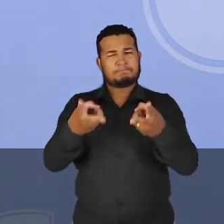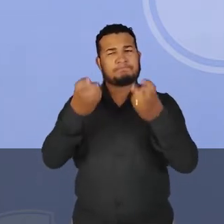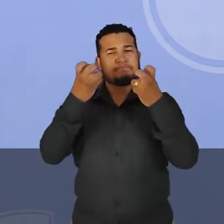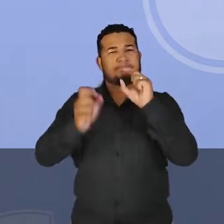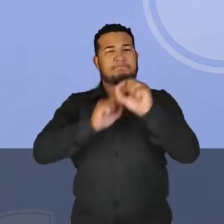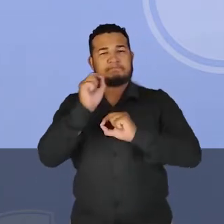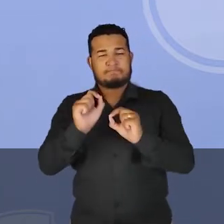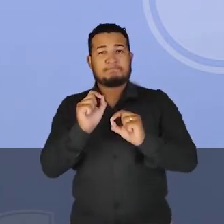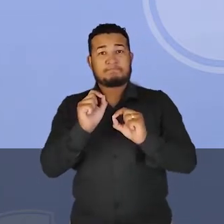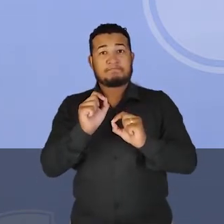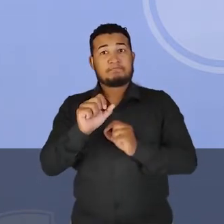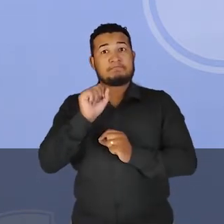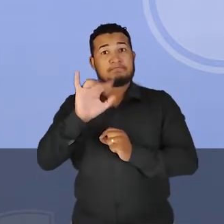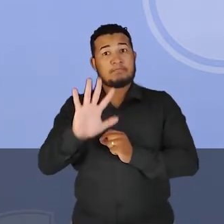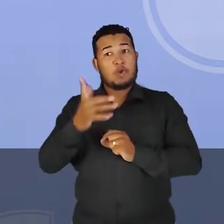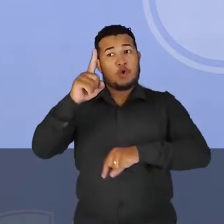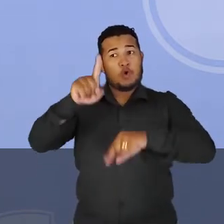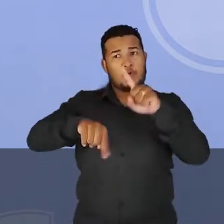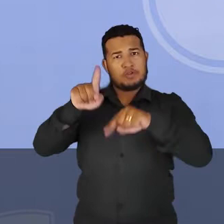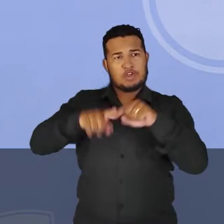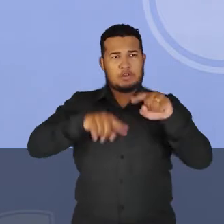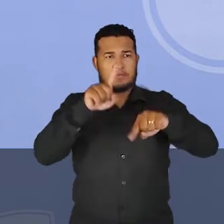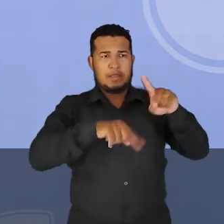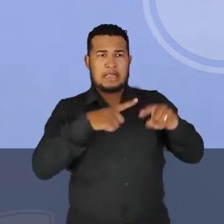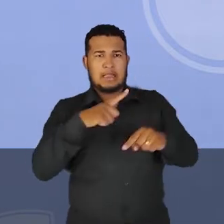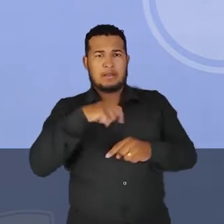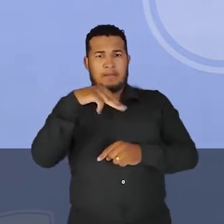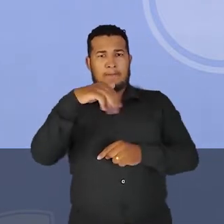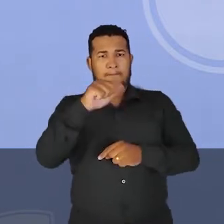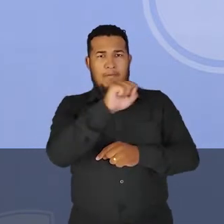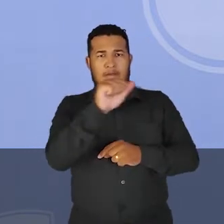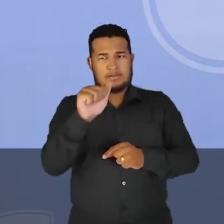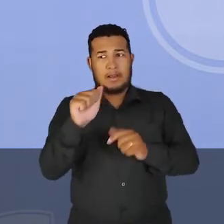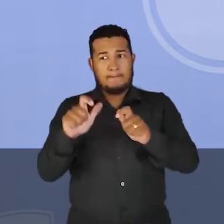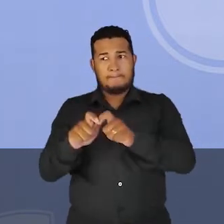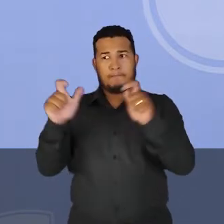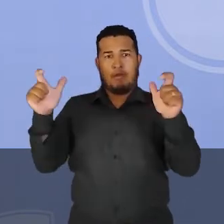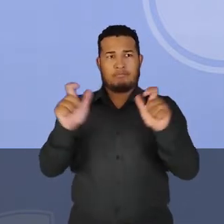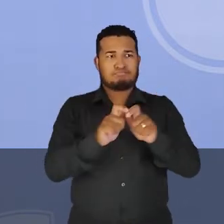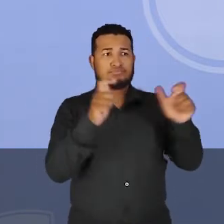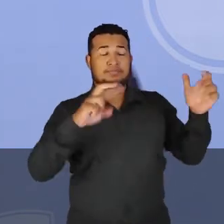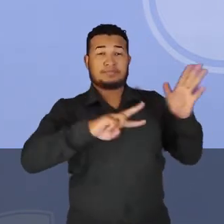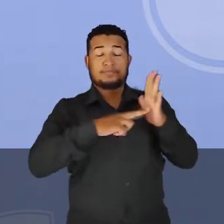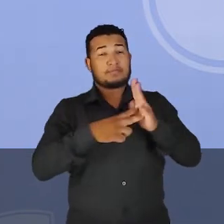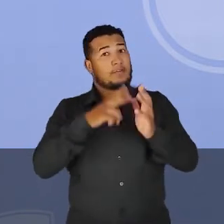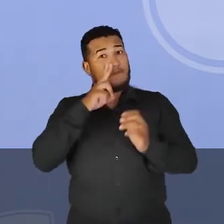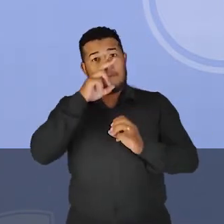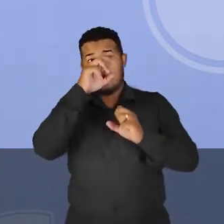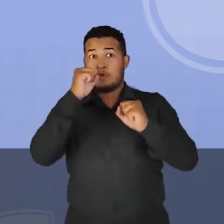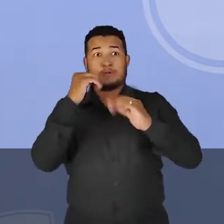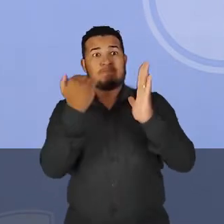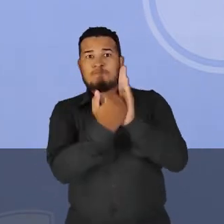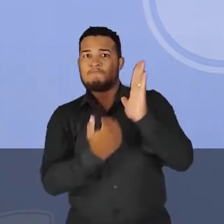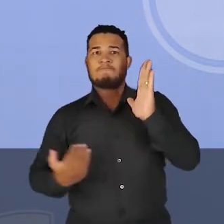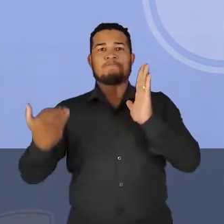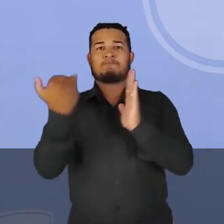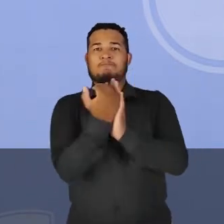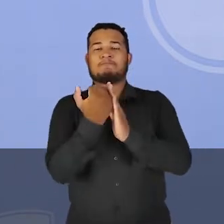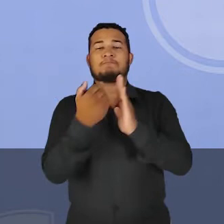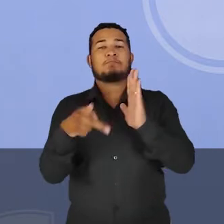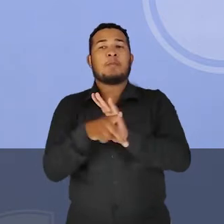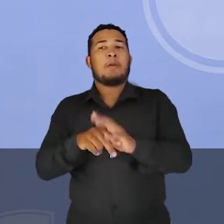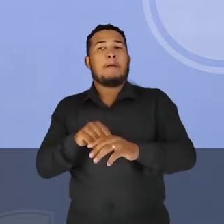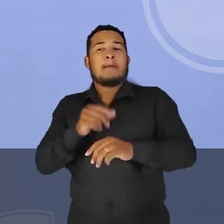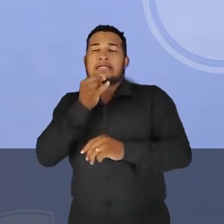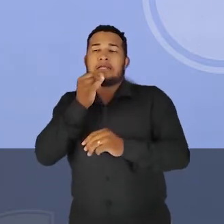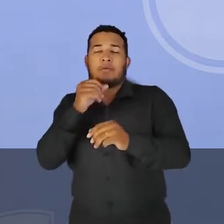que corpos que têm massas maiores precisam de mais forças para conseguir sair deste